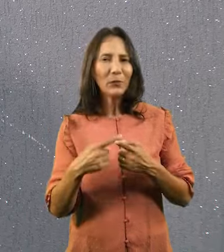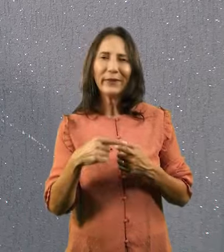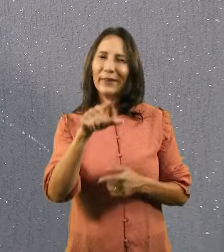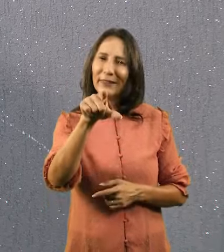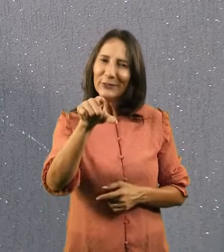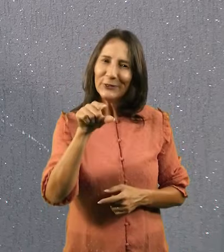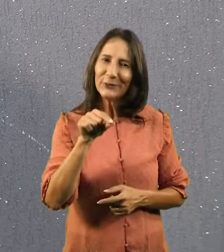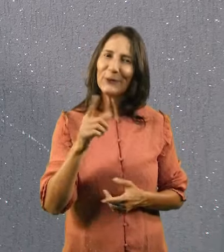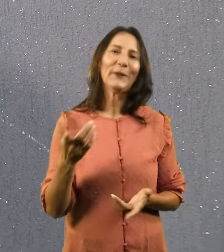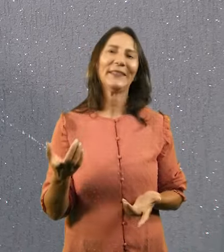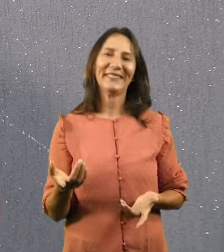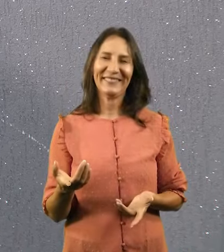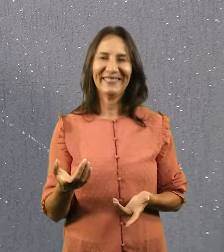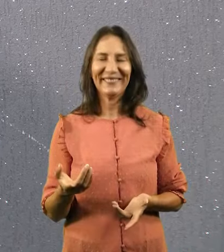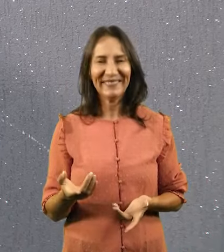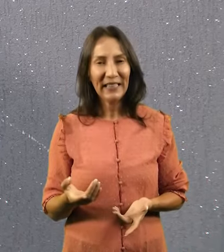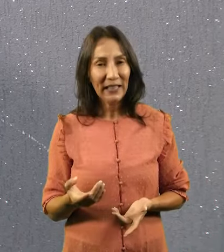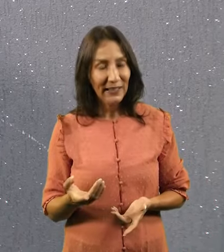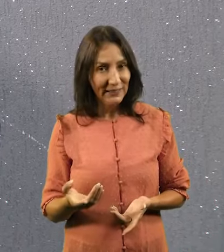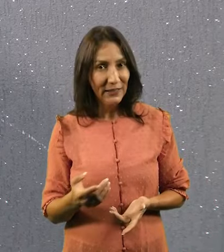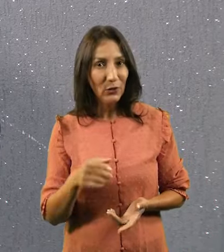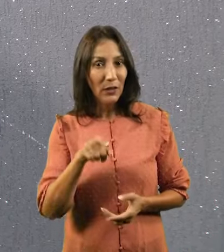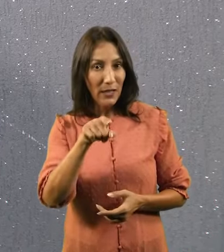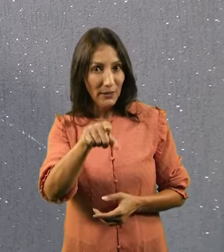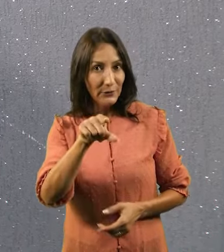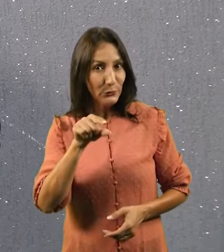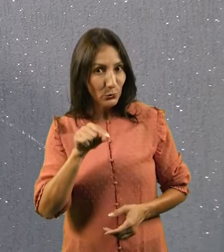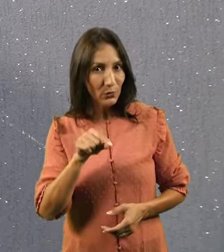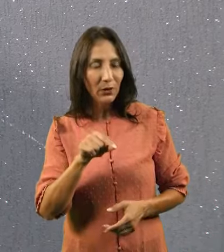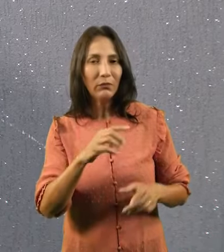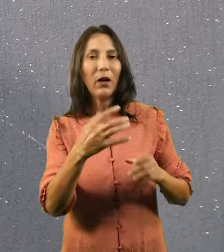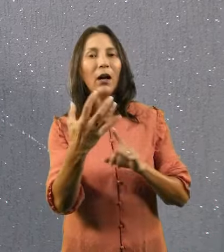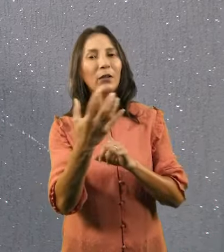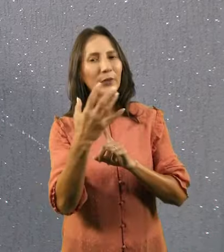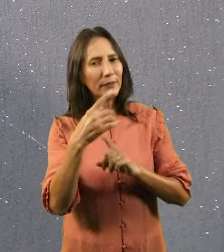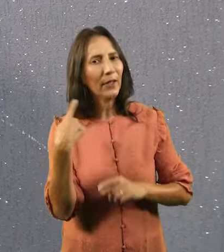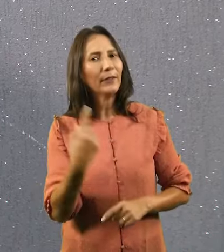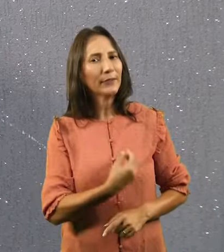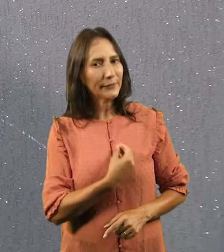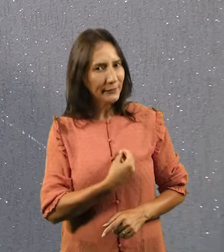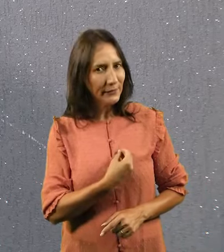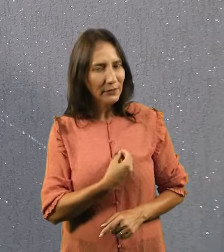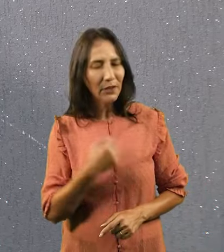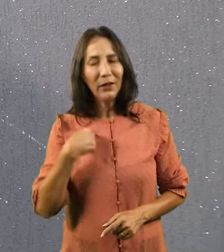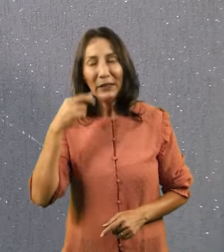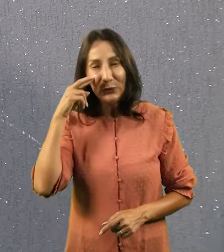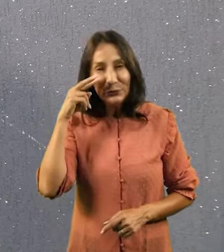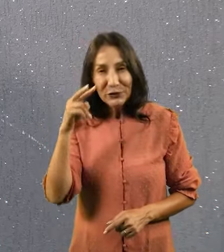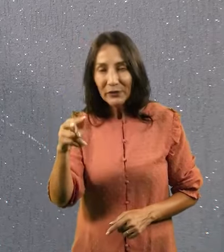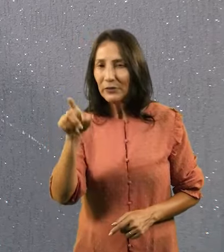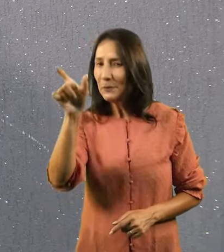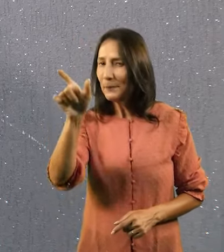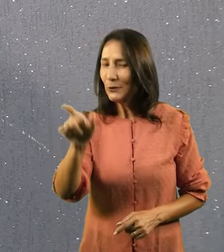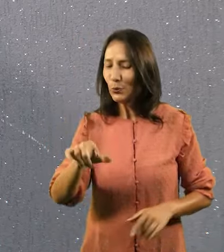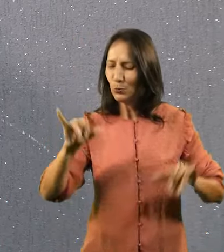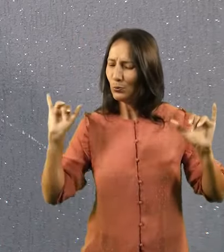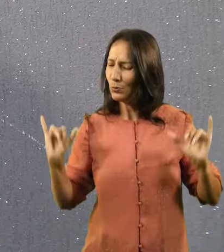escolhas e as escolhas elas nos atingem diretamente. Eu já vi pessoas sofrendo amargamente